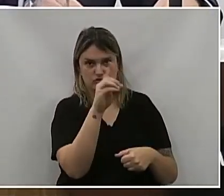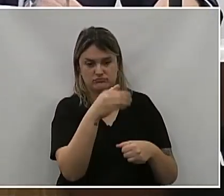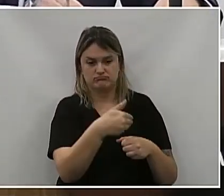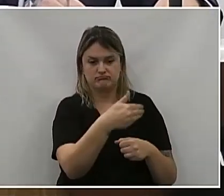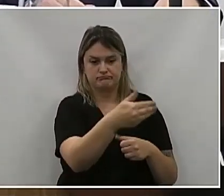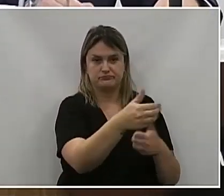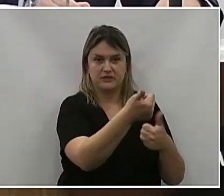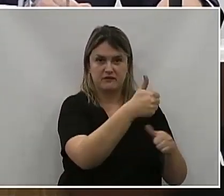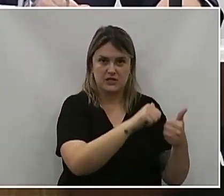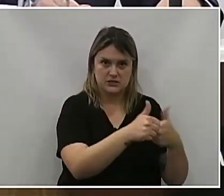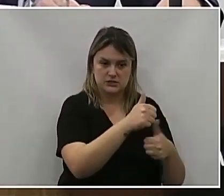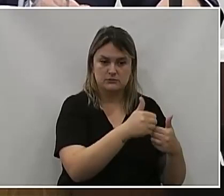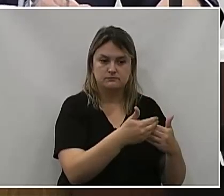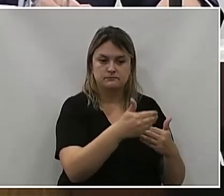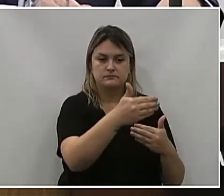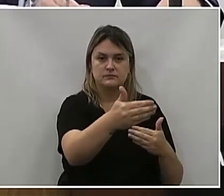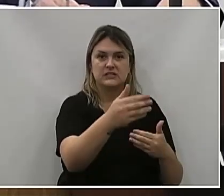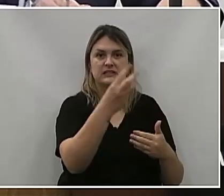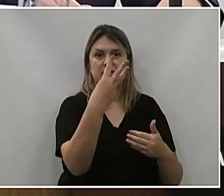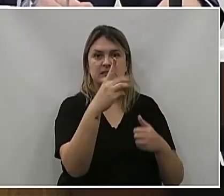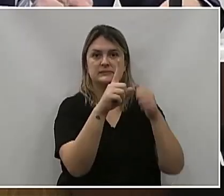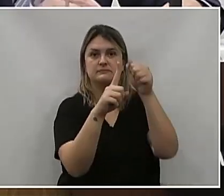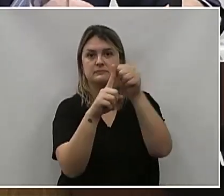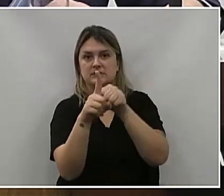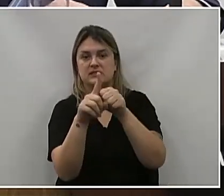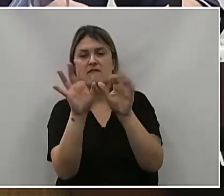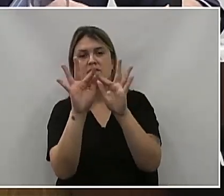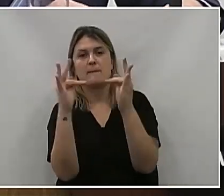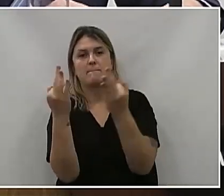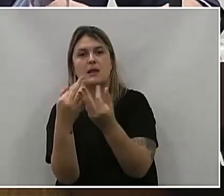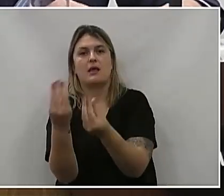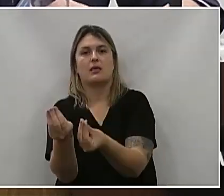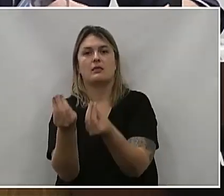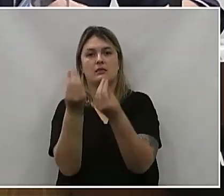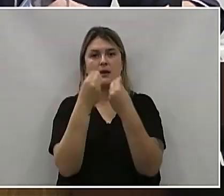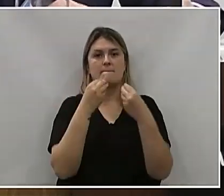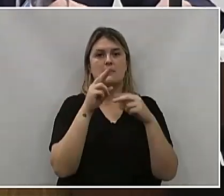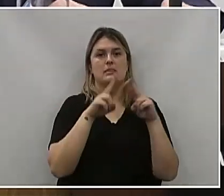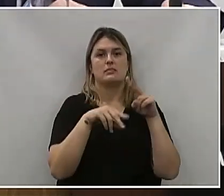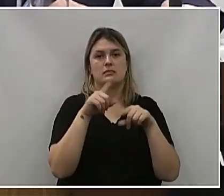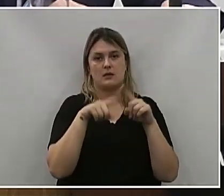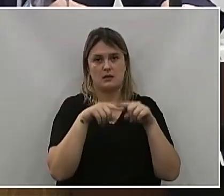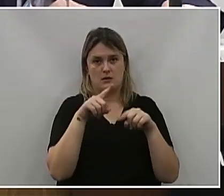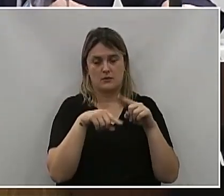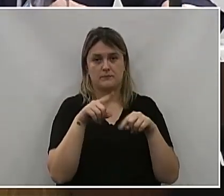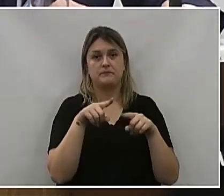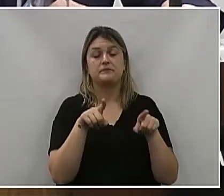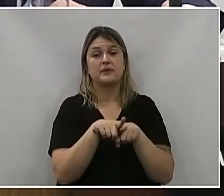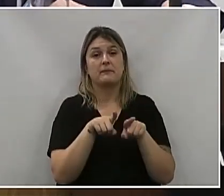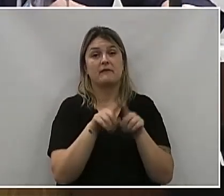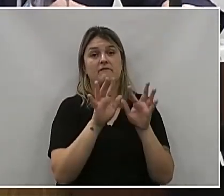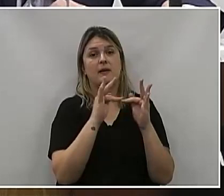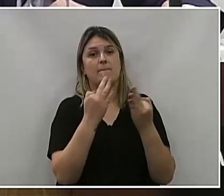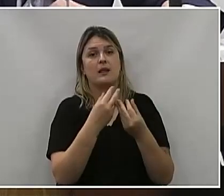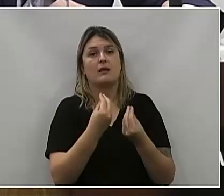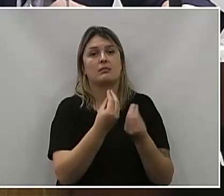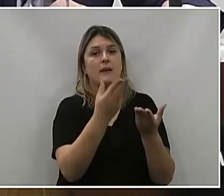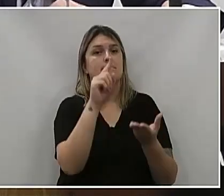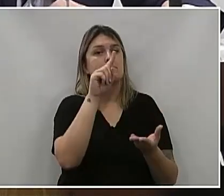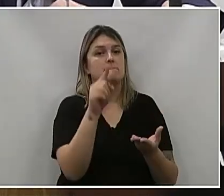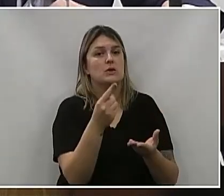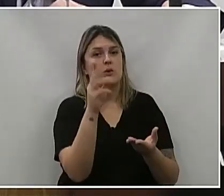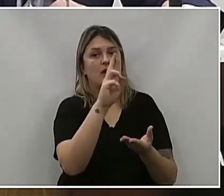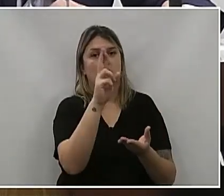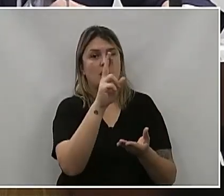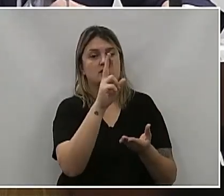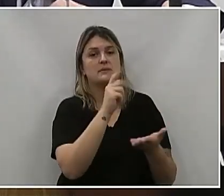Após a avaliação, estima-se que em até 3 meses as famílias receberão os materiais. Além disso, cada família receberá R$1.000 para